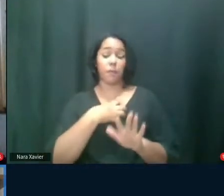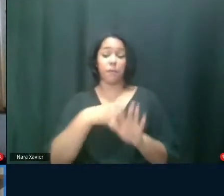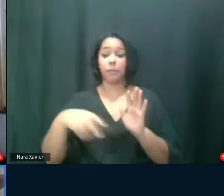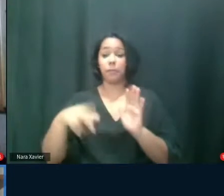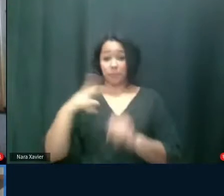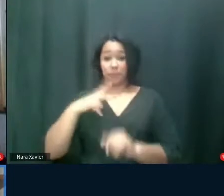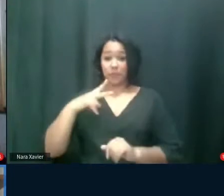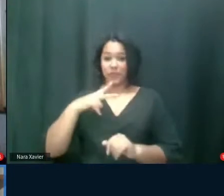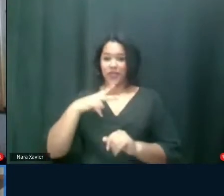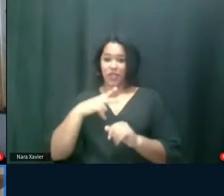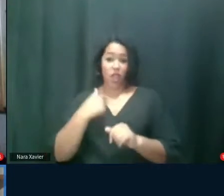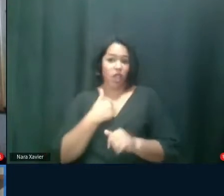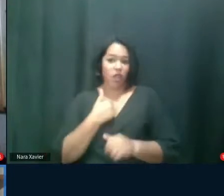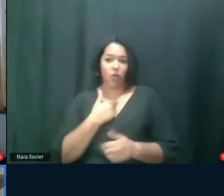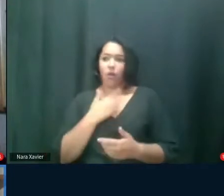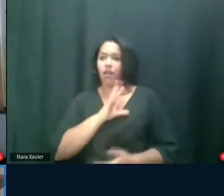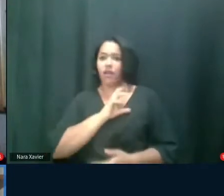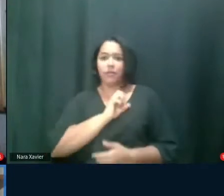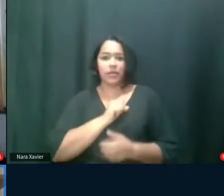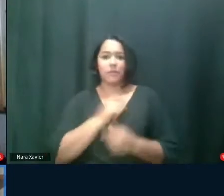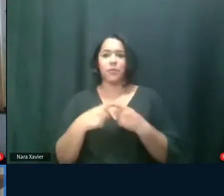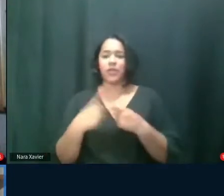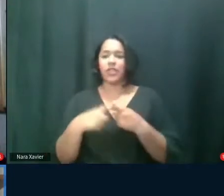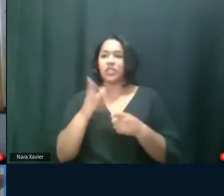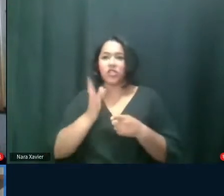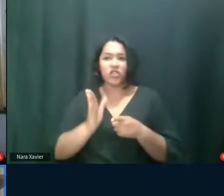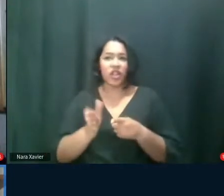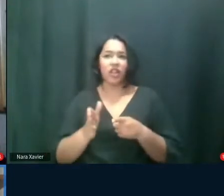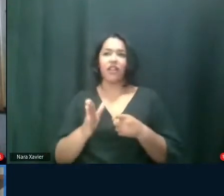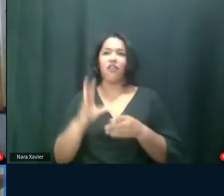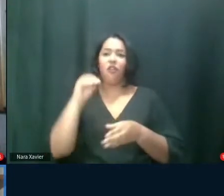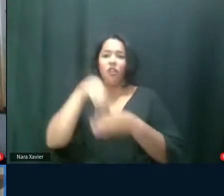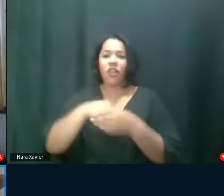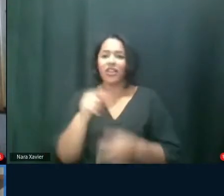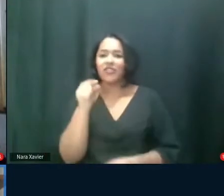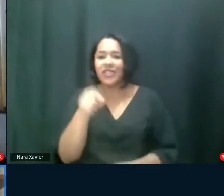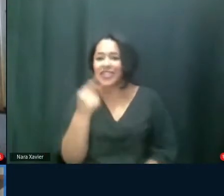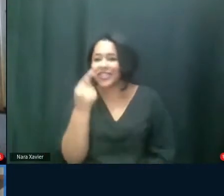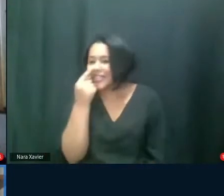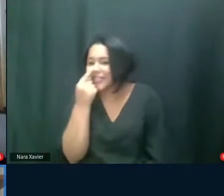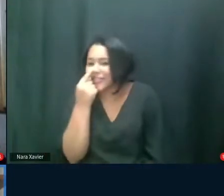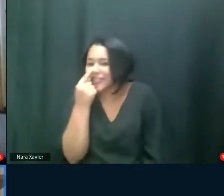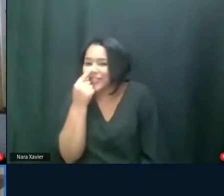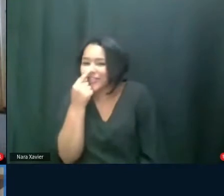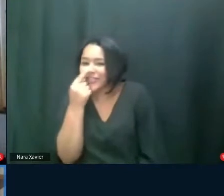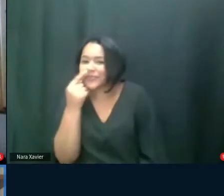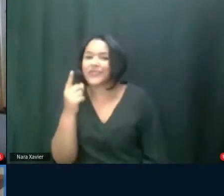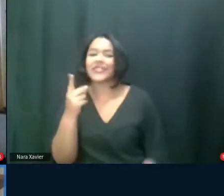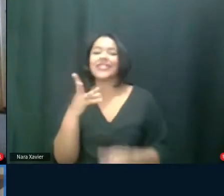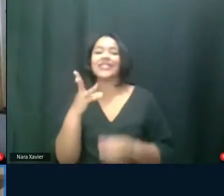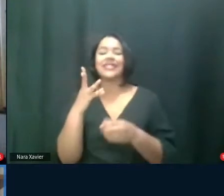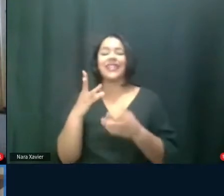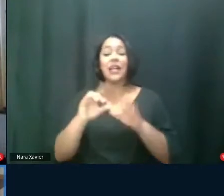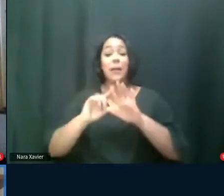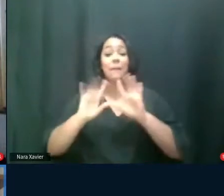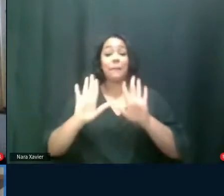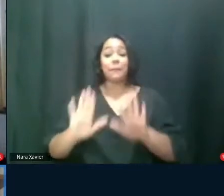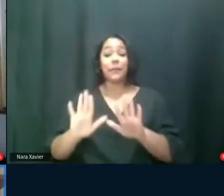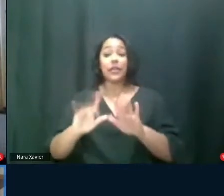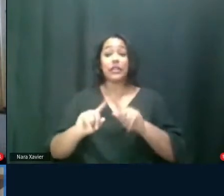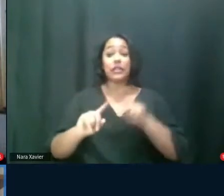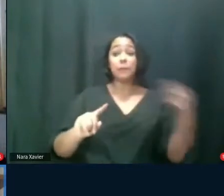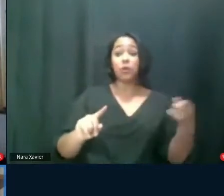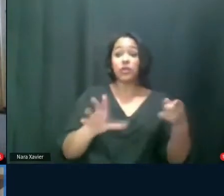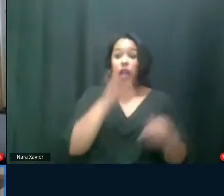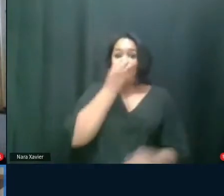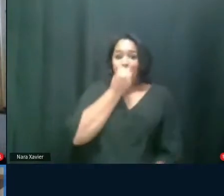como o Carlos bem falou, já coloca a gente num ambiente, né, de intimidade e dentro da reflexão, mas depois a sua voz